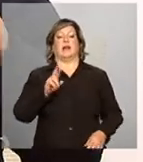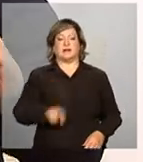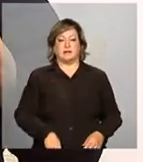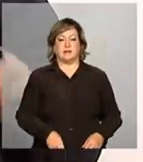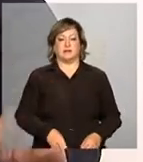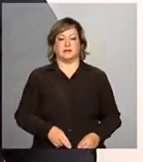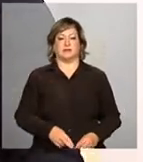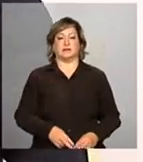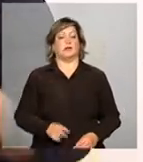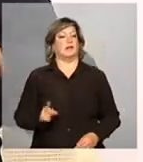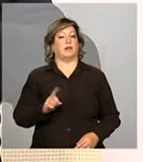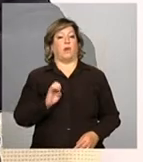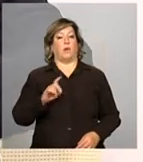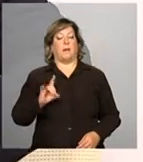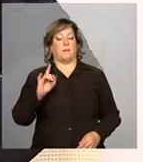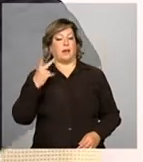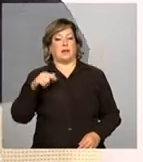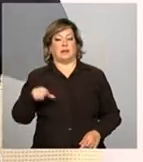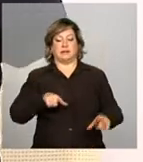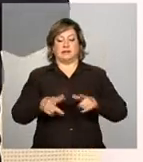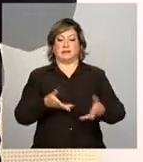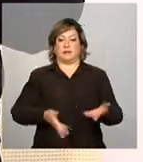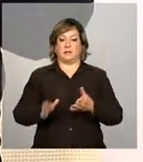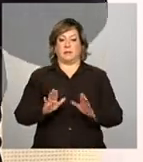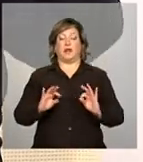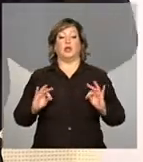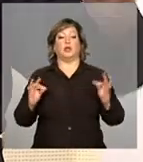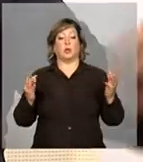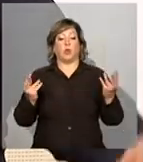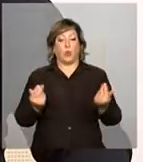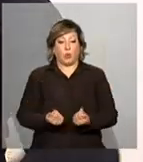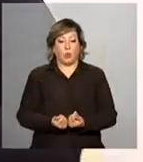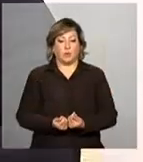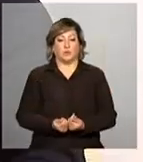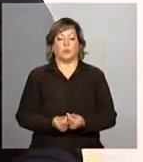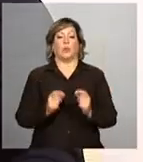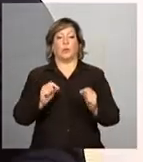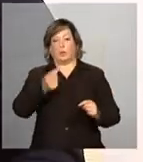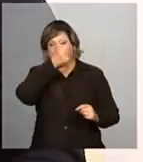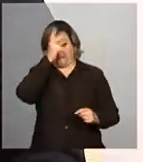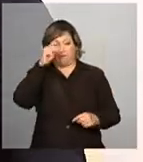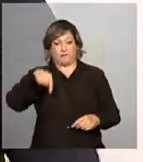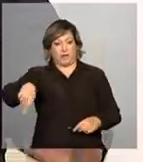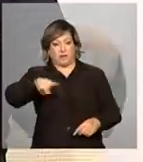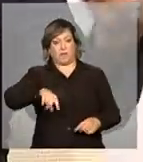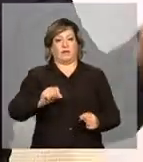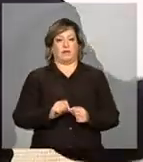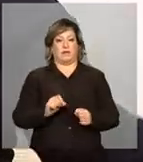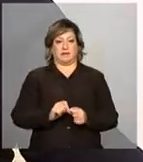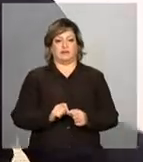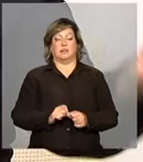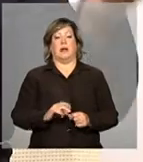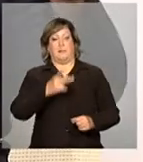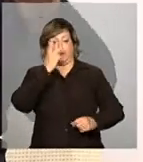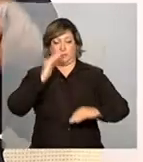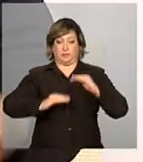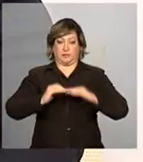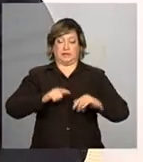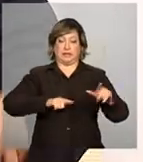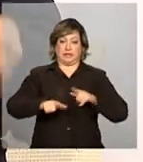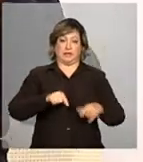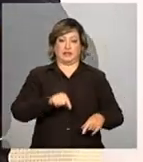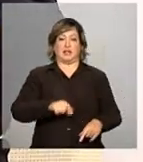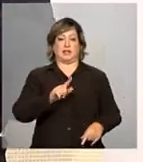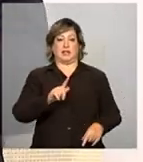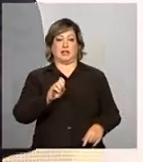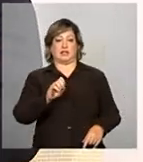Não é só para o serviço é para todo tô tudo que a prefeitura faça então os profissionais que trabalham na gestão do